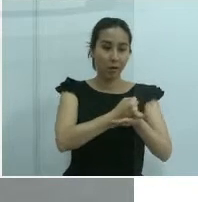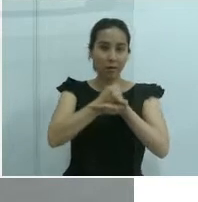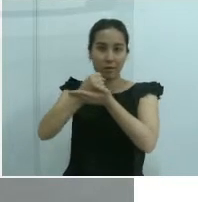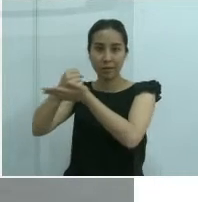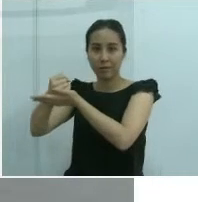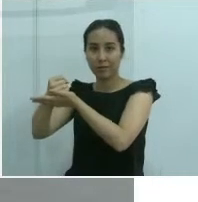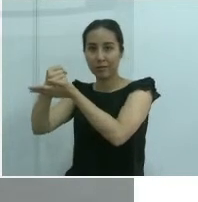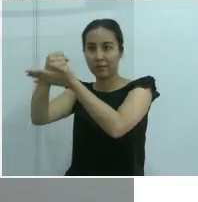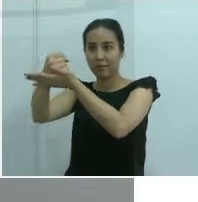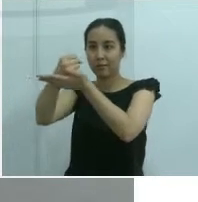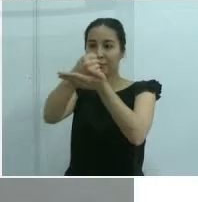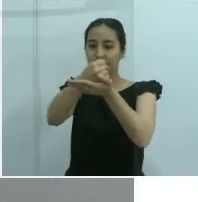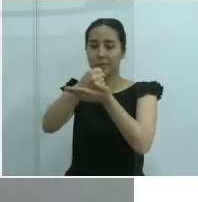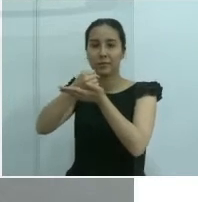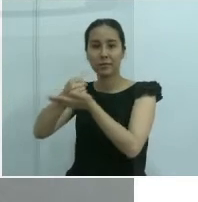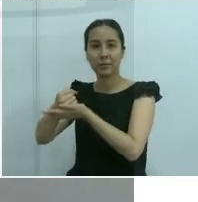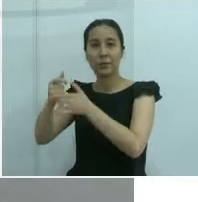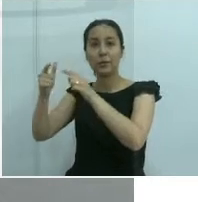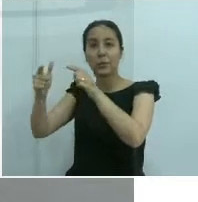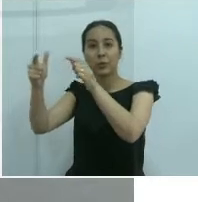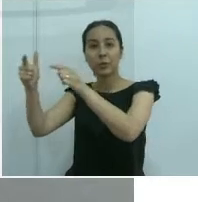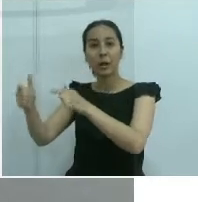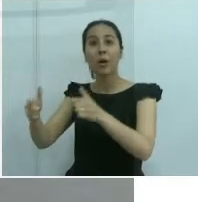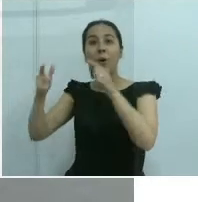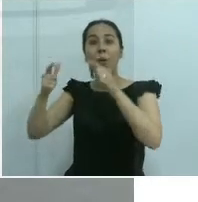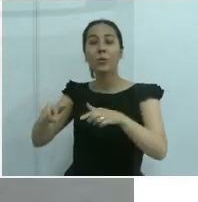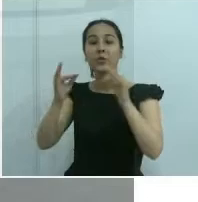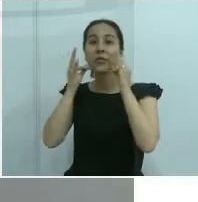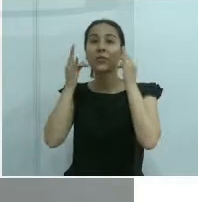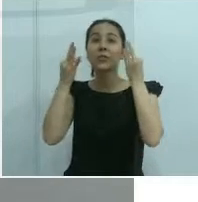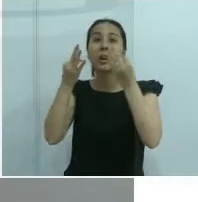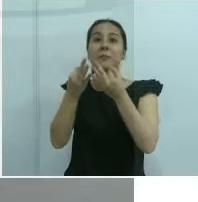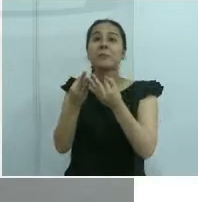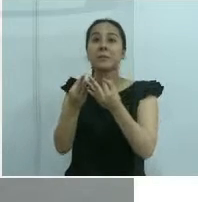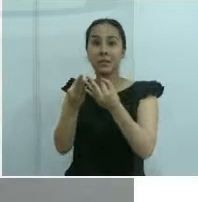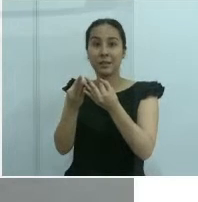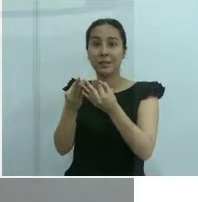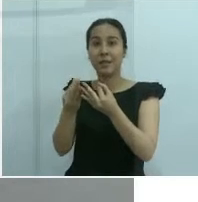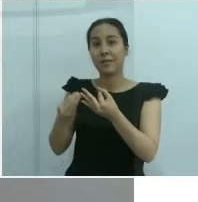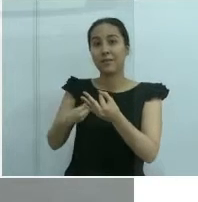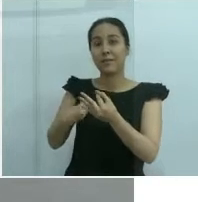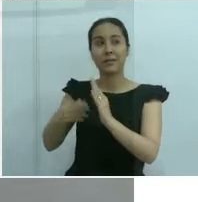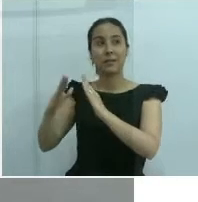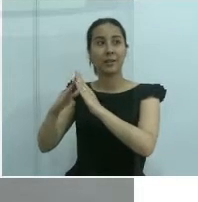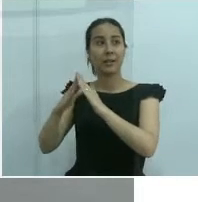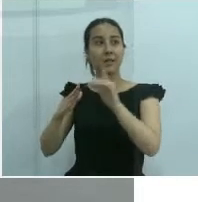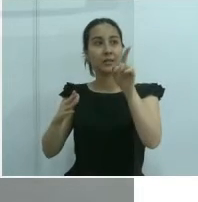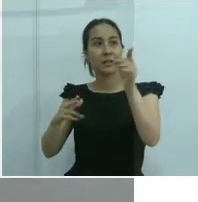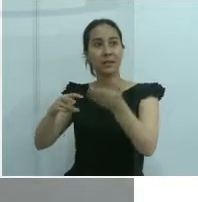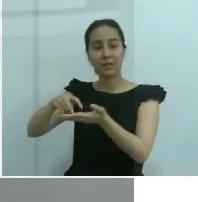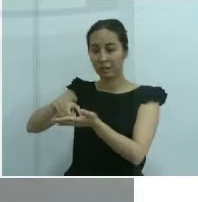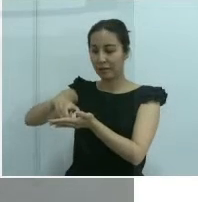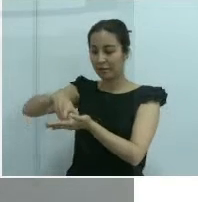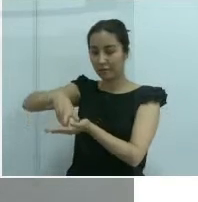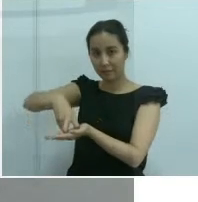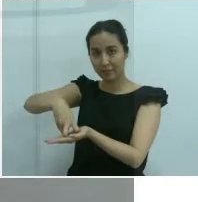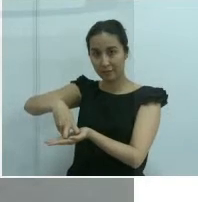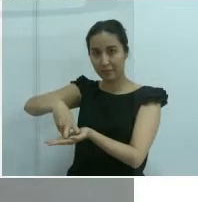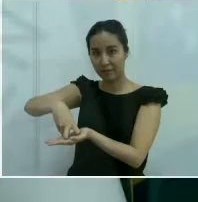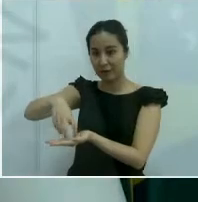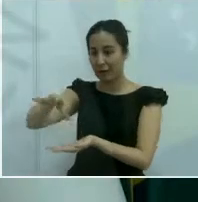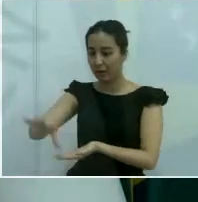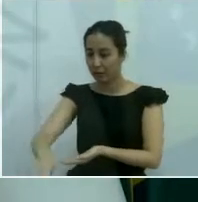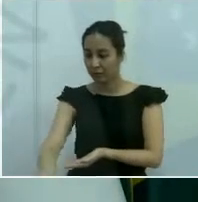família geni vivia antes de vir para o brasil eu estou de joelhos ali pegando um punhado de terra simbólico